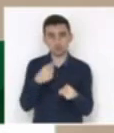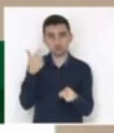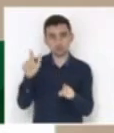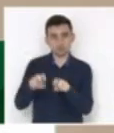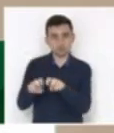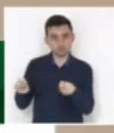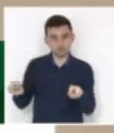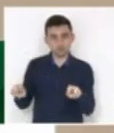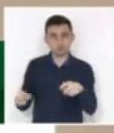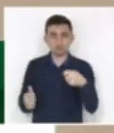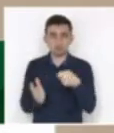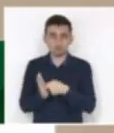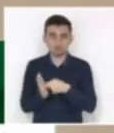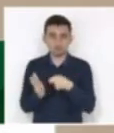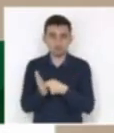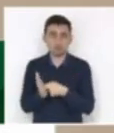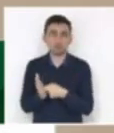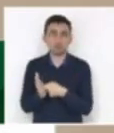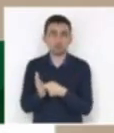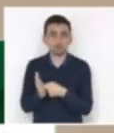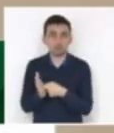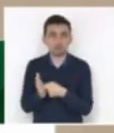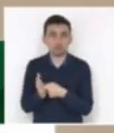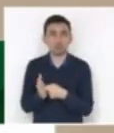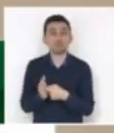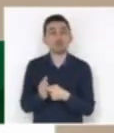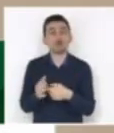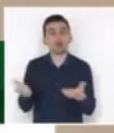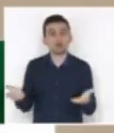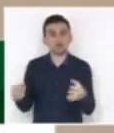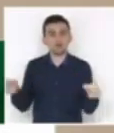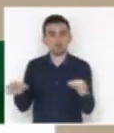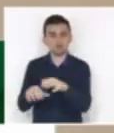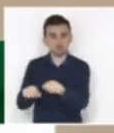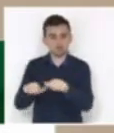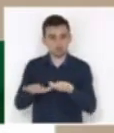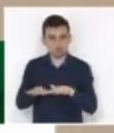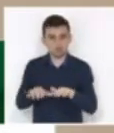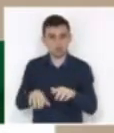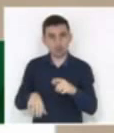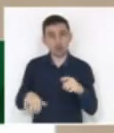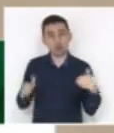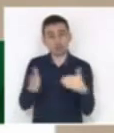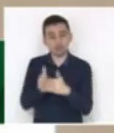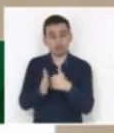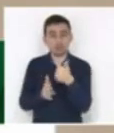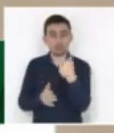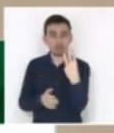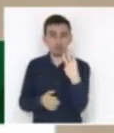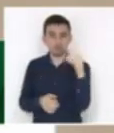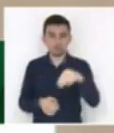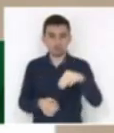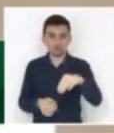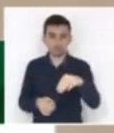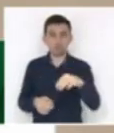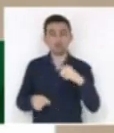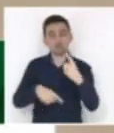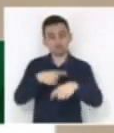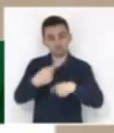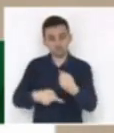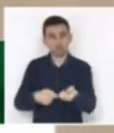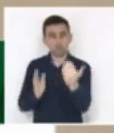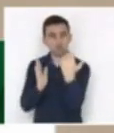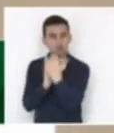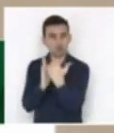ser obrigada, infelizmente, a suspender a sessão pelo tempo de até 13 minutos, para que possamos fazer a ordem do dia,